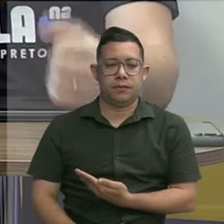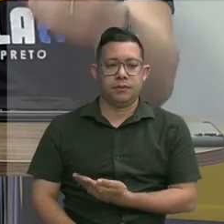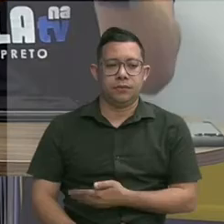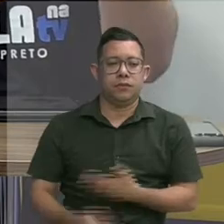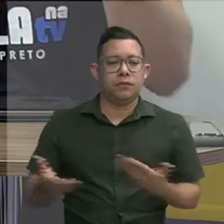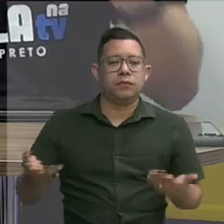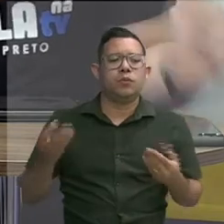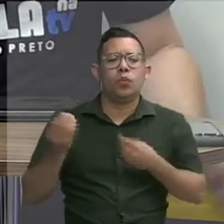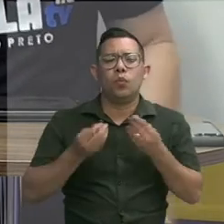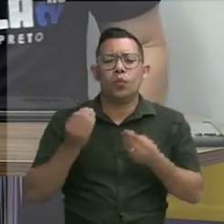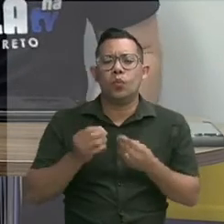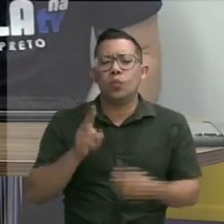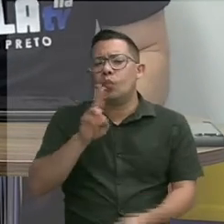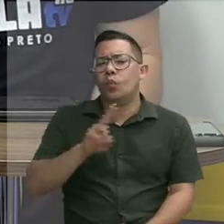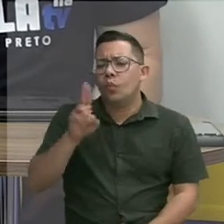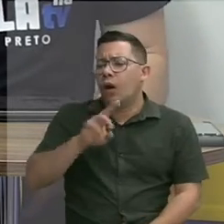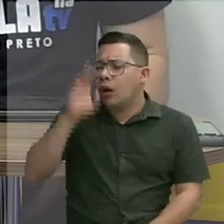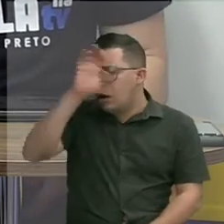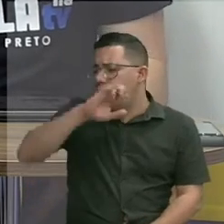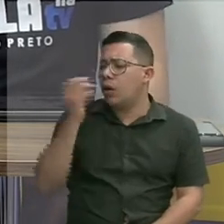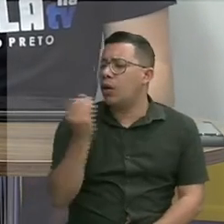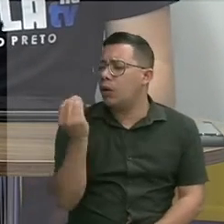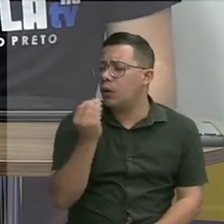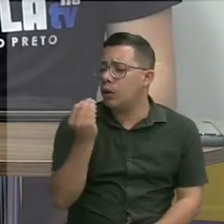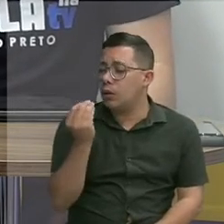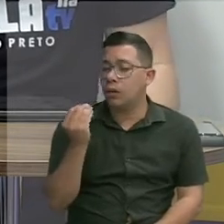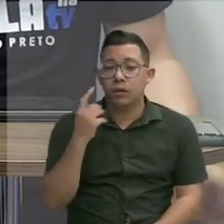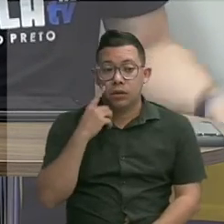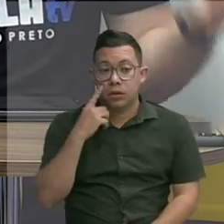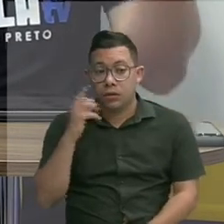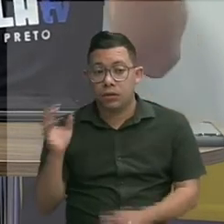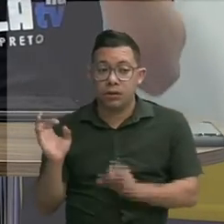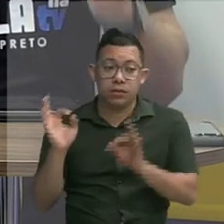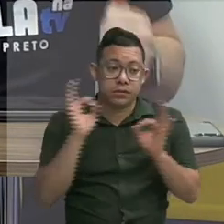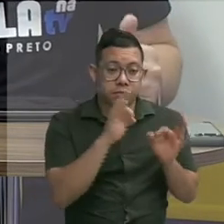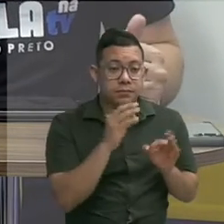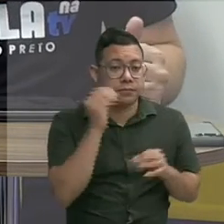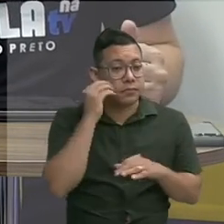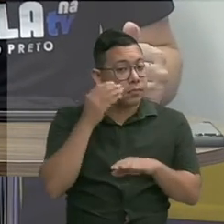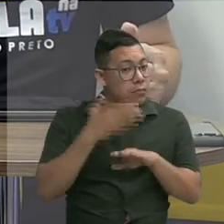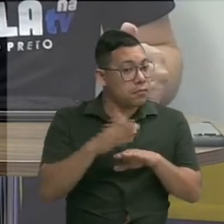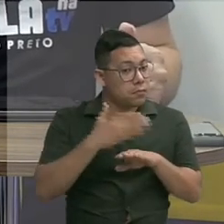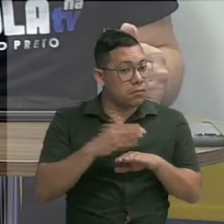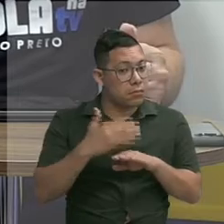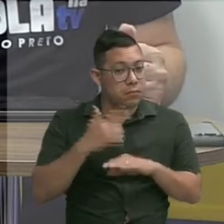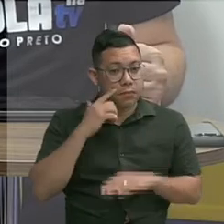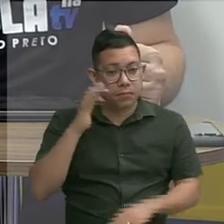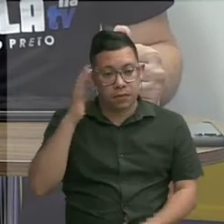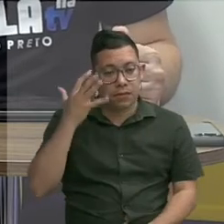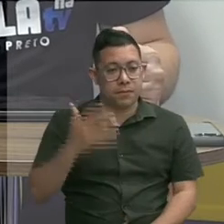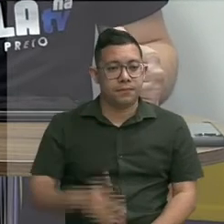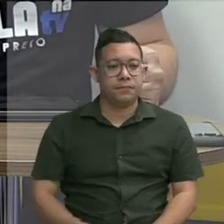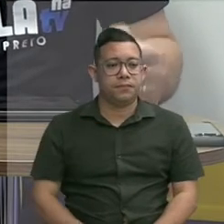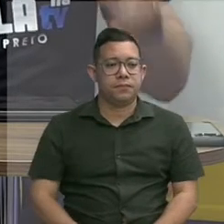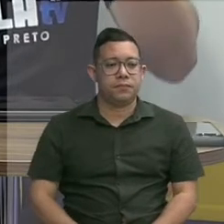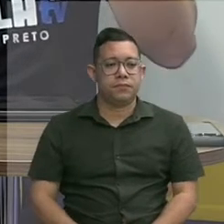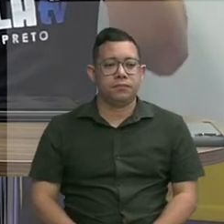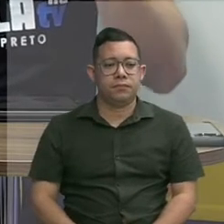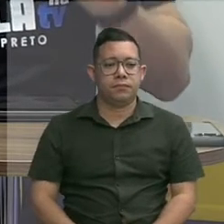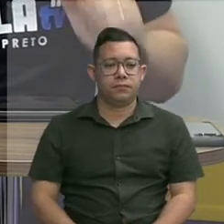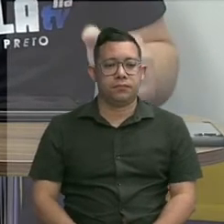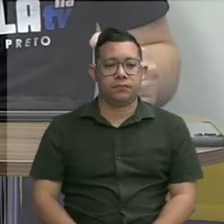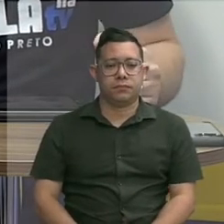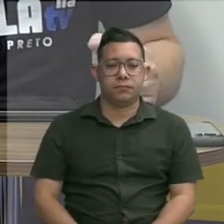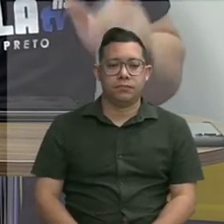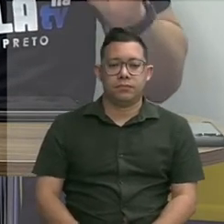então lá como que a gente pode usar tudo isso que a gente aprendeu Então vamos lá vamos resolver algumas situações-problema então o mal